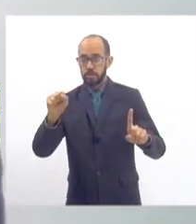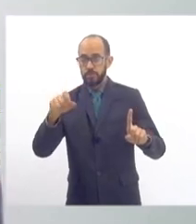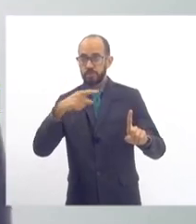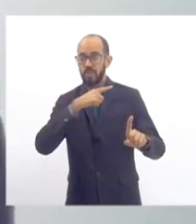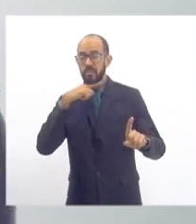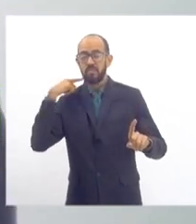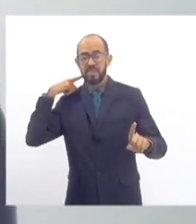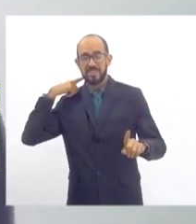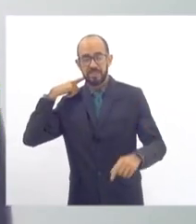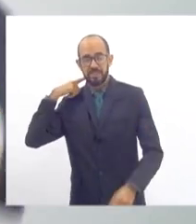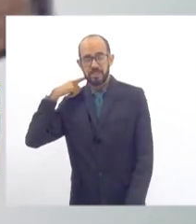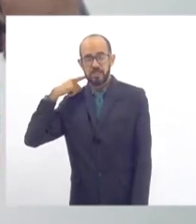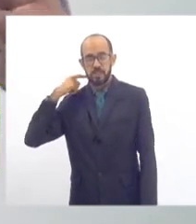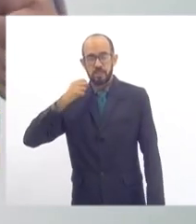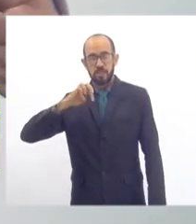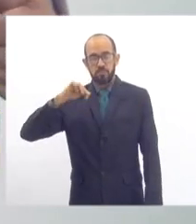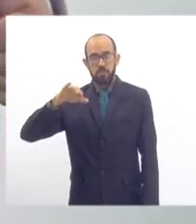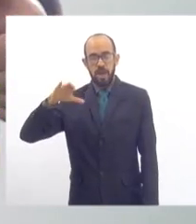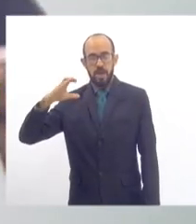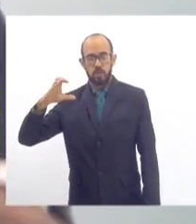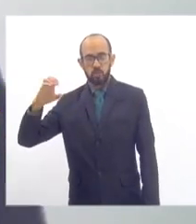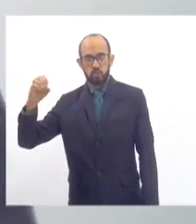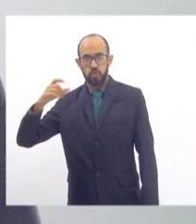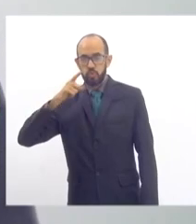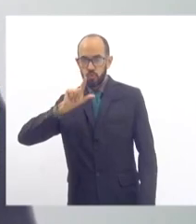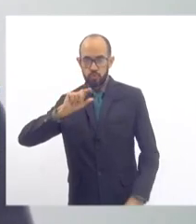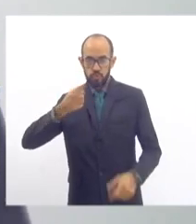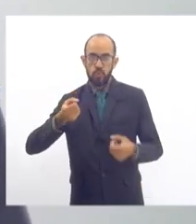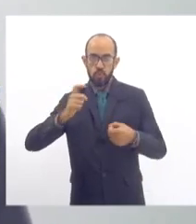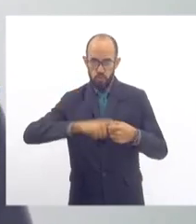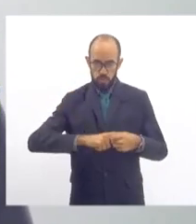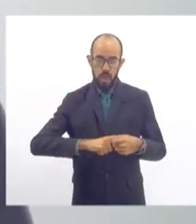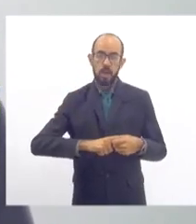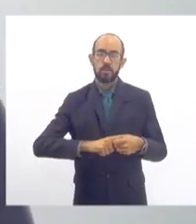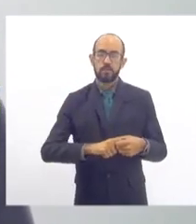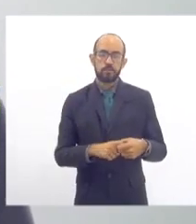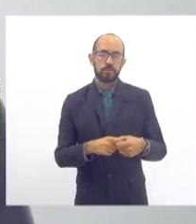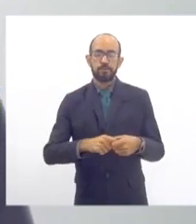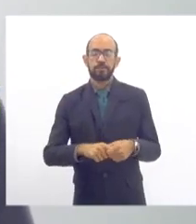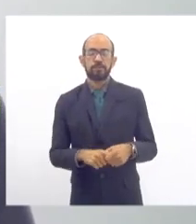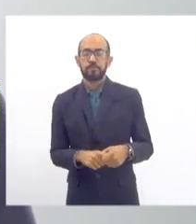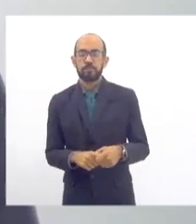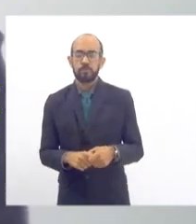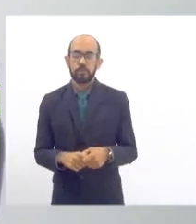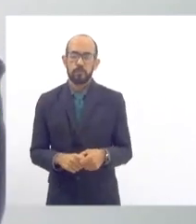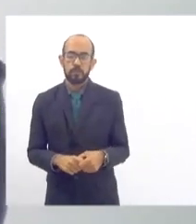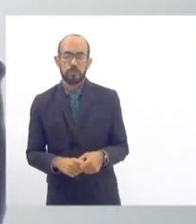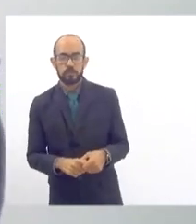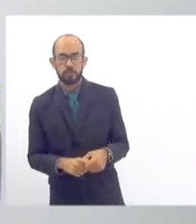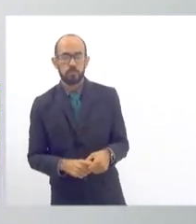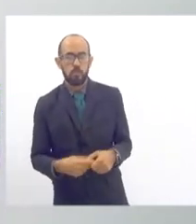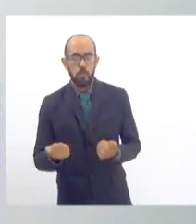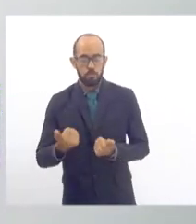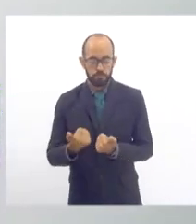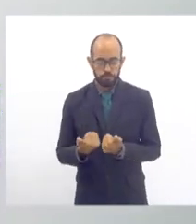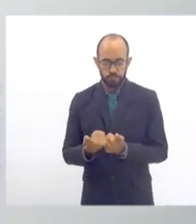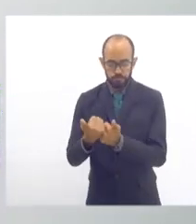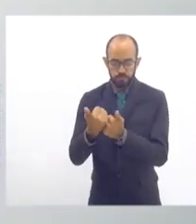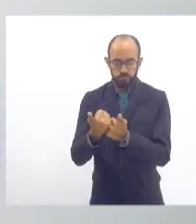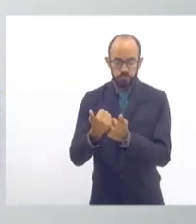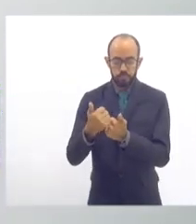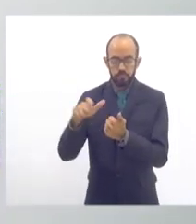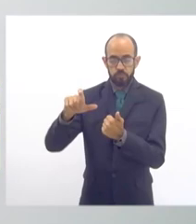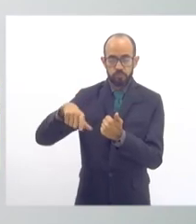vencida, vamos botar assim, desde março, a gente conseguiu reverter, no último dia de 2020. O auxílio de